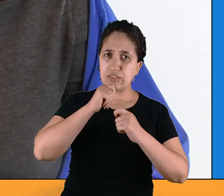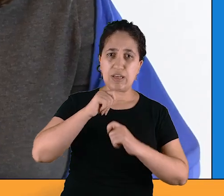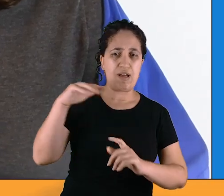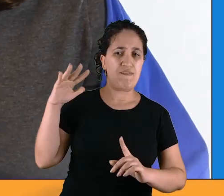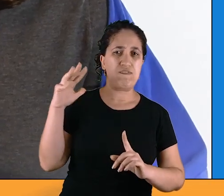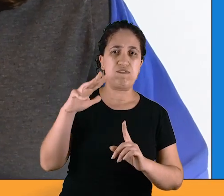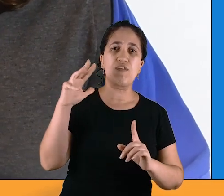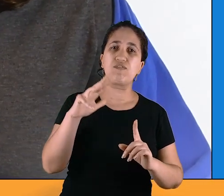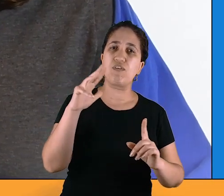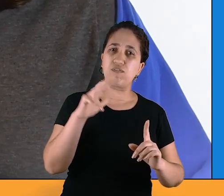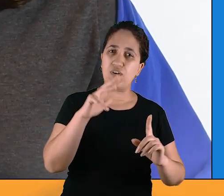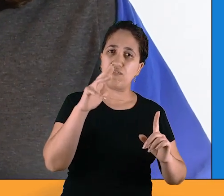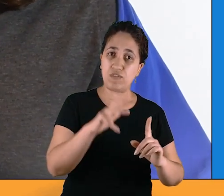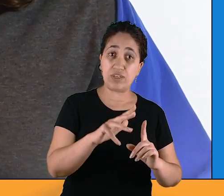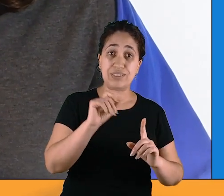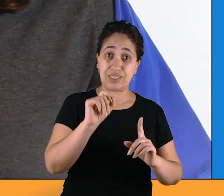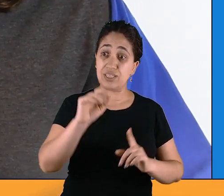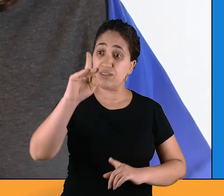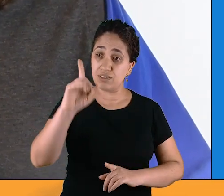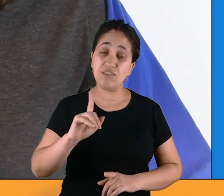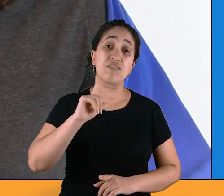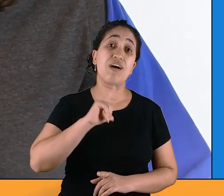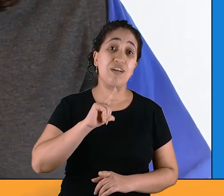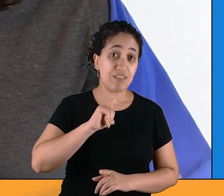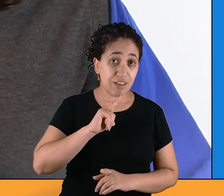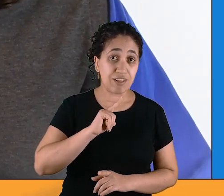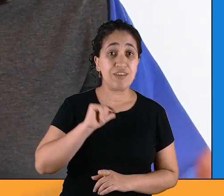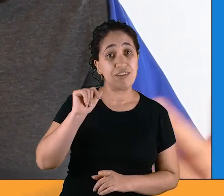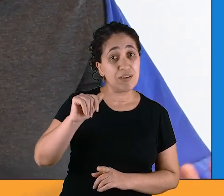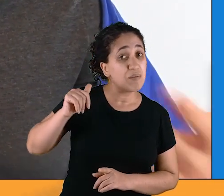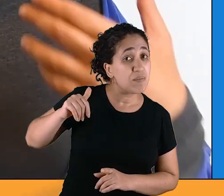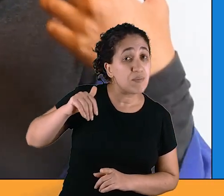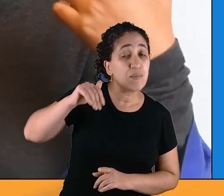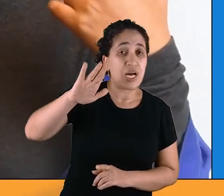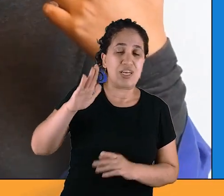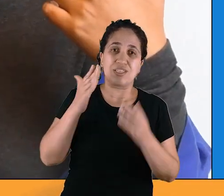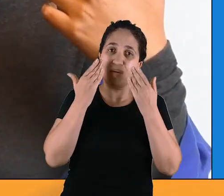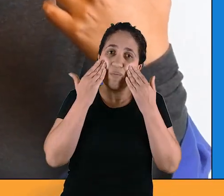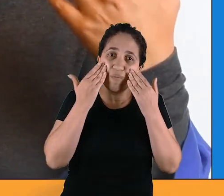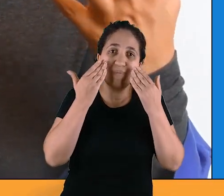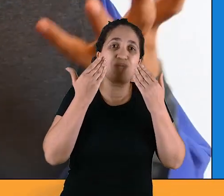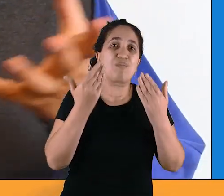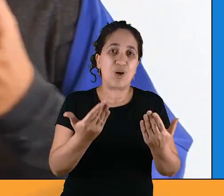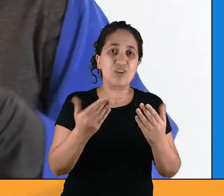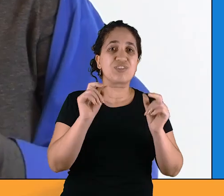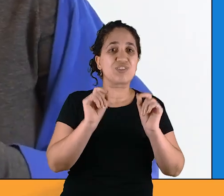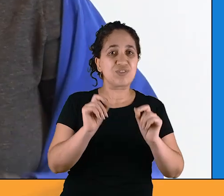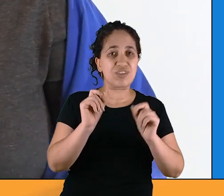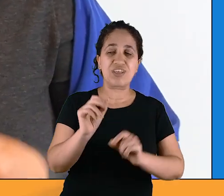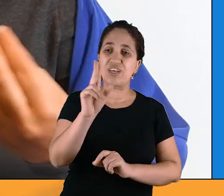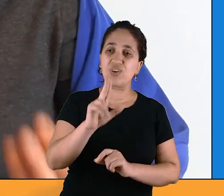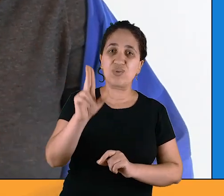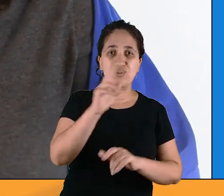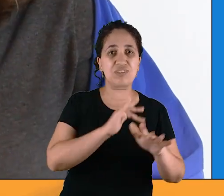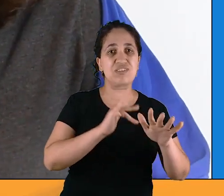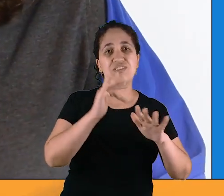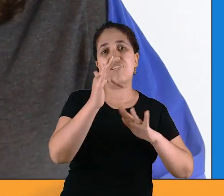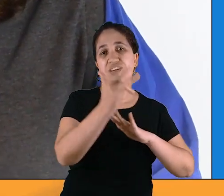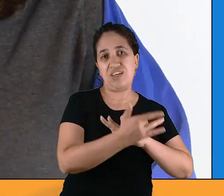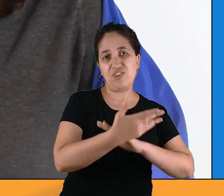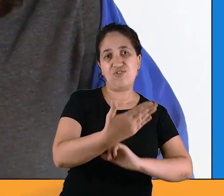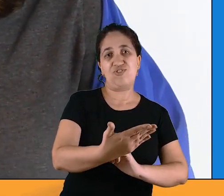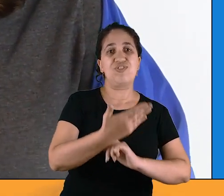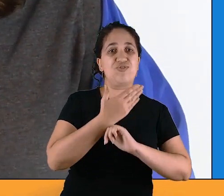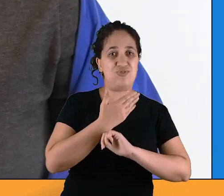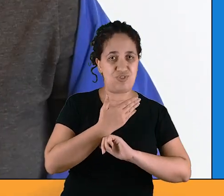e influenciadores com deficiência, que estão cada vez mais aparecendo, né, usando aí as redes